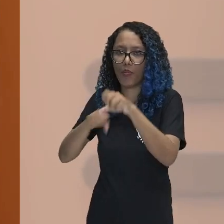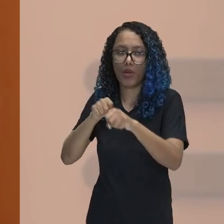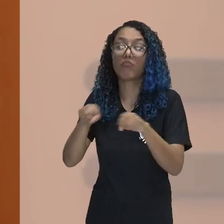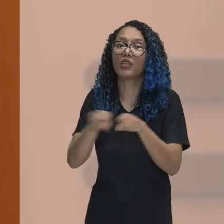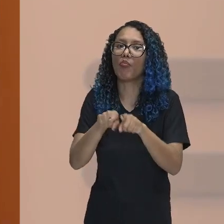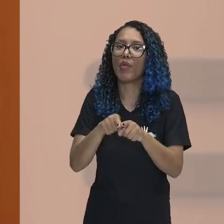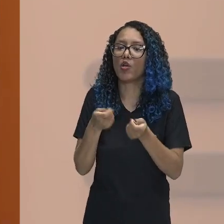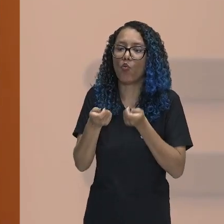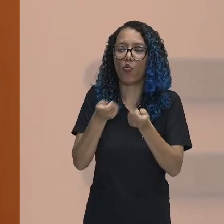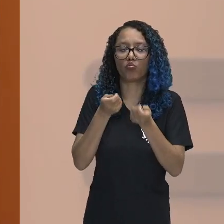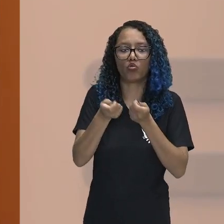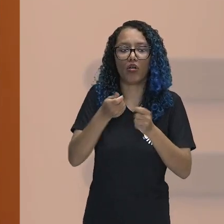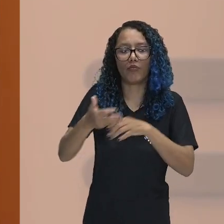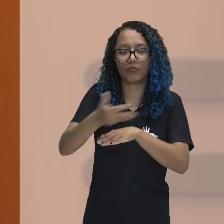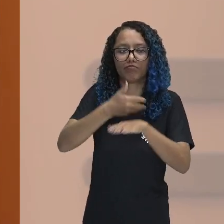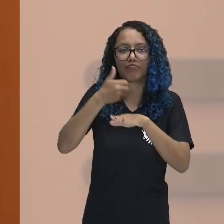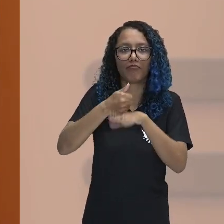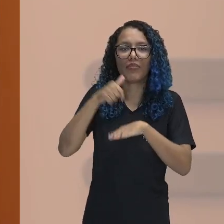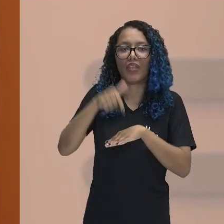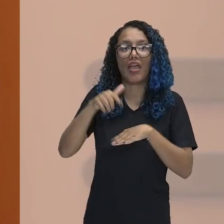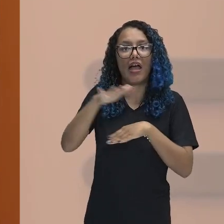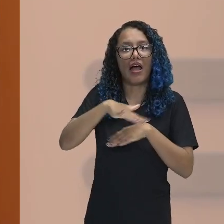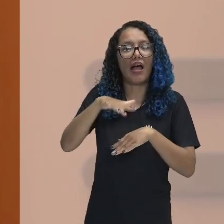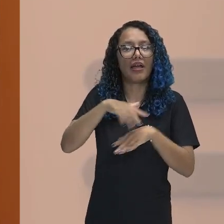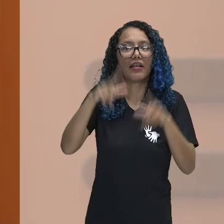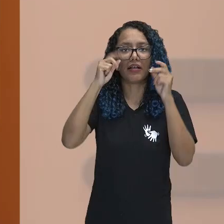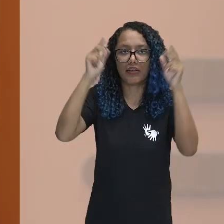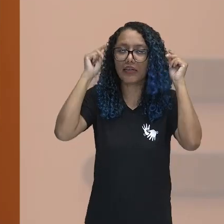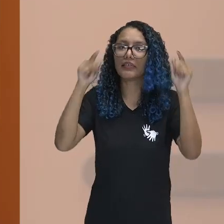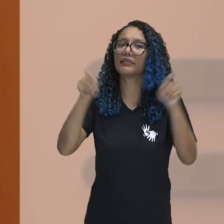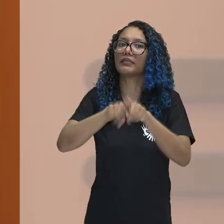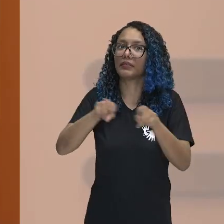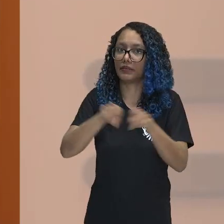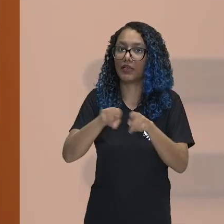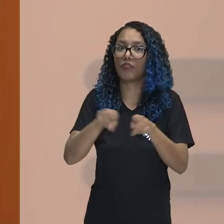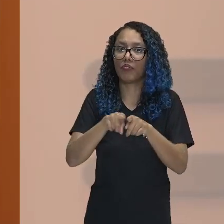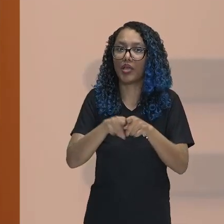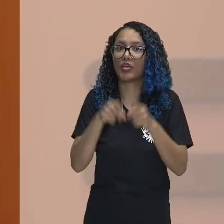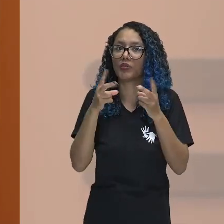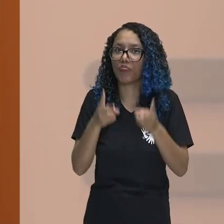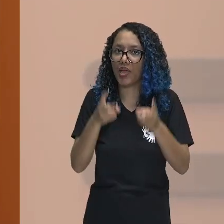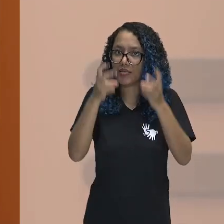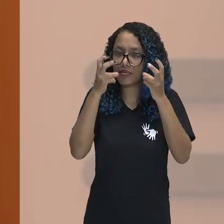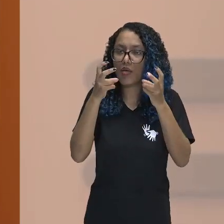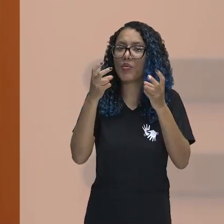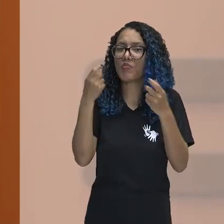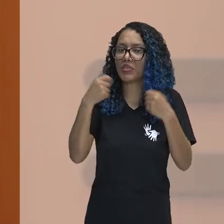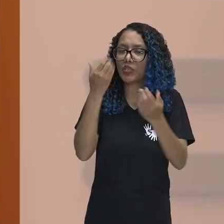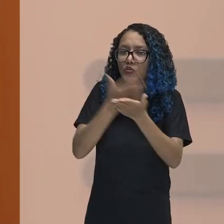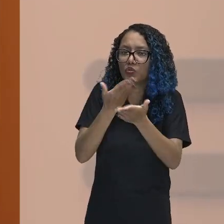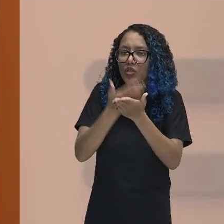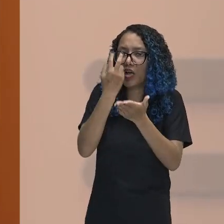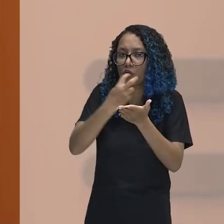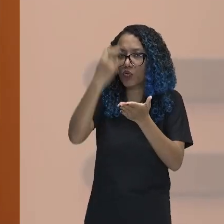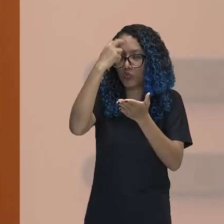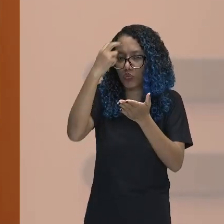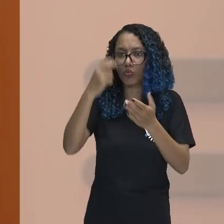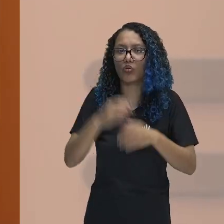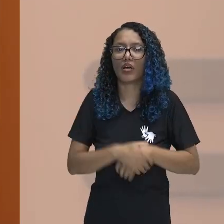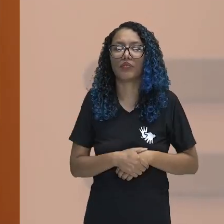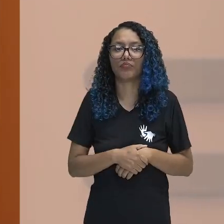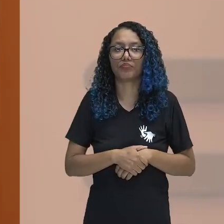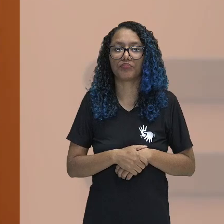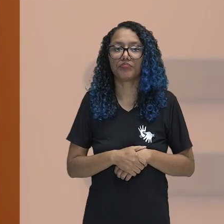assim dizer. E a gente vai estudar um pouquinho da cultura cretense justamente para a gente entender um pouco mais sobre a cultura